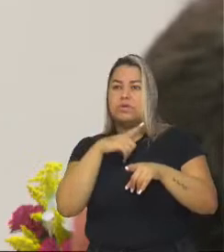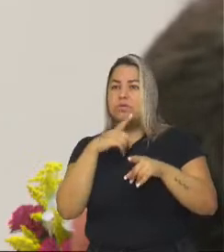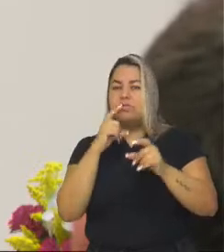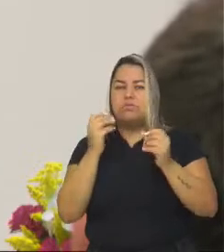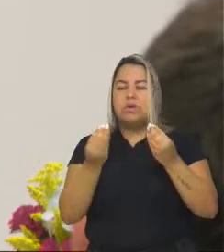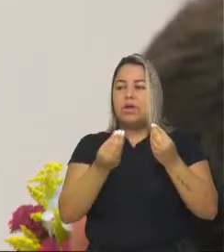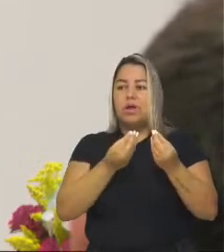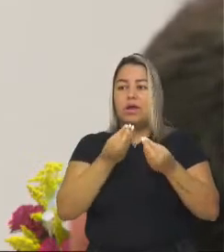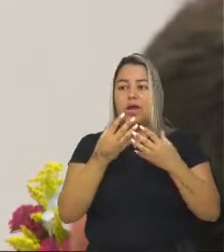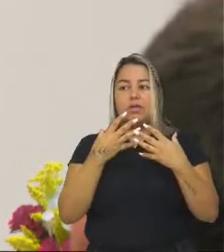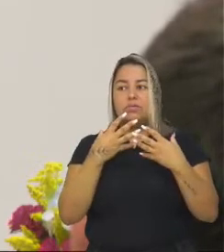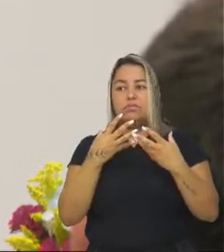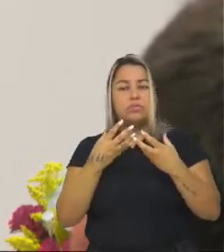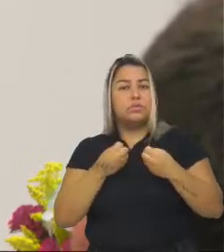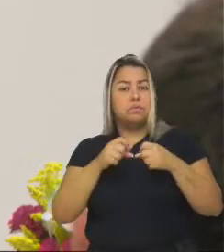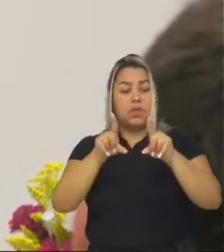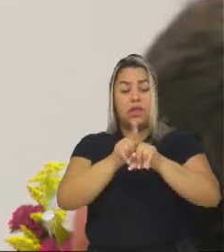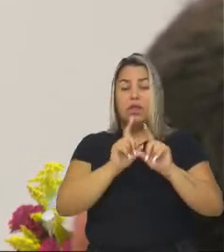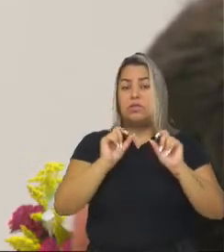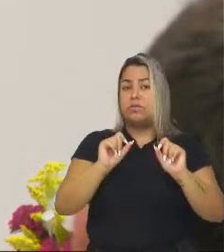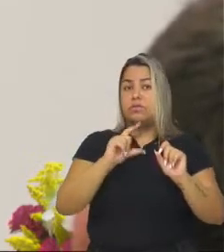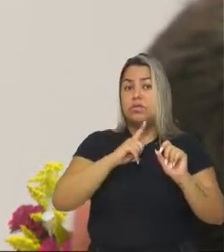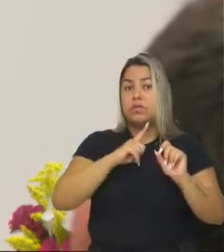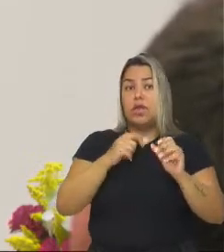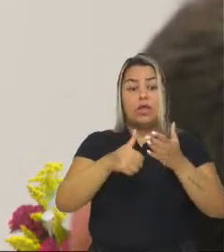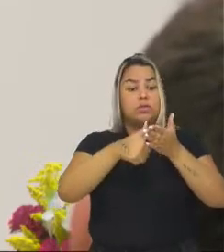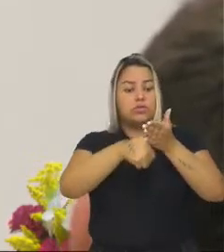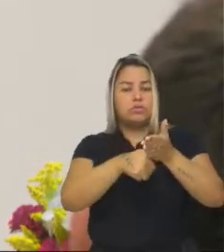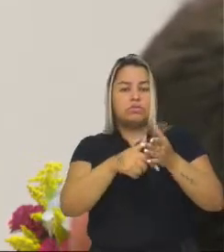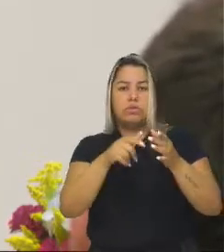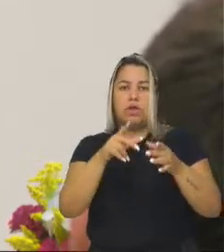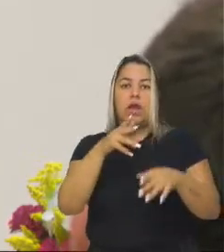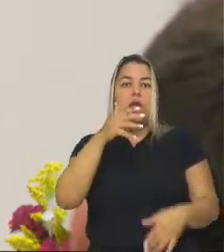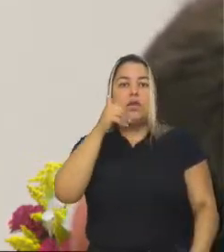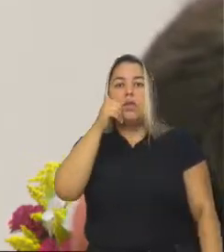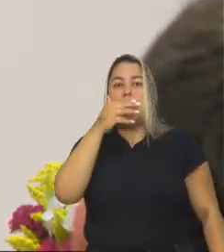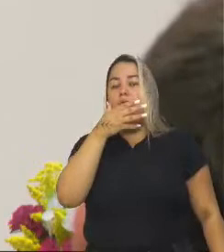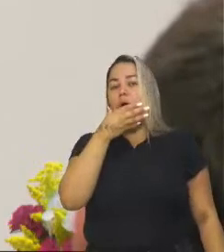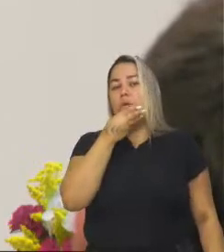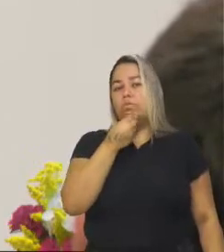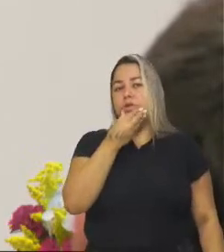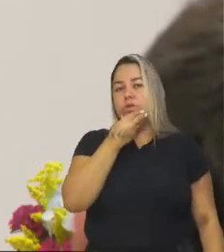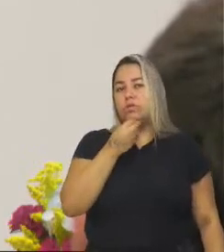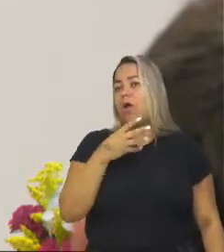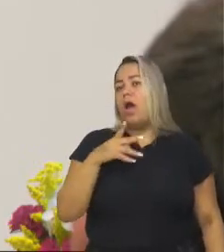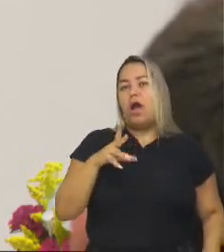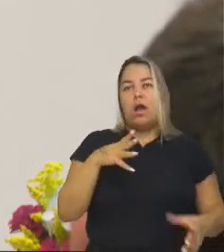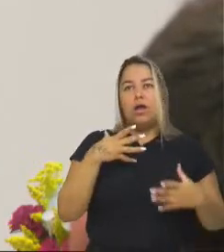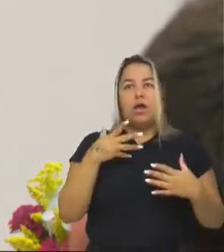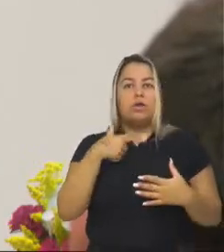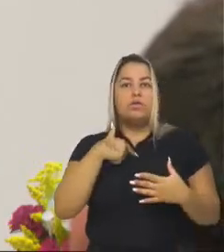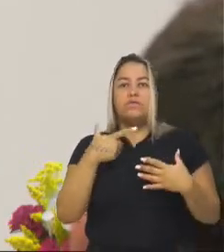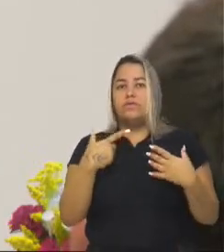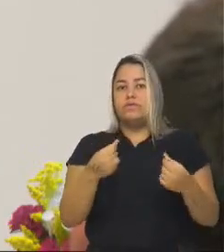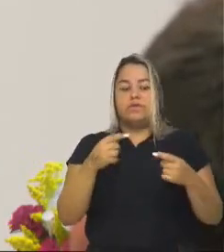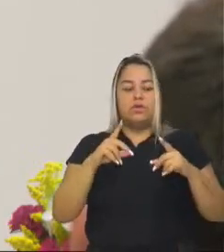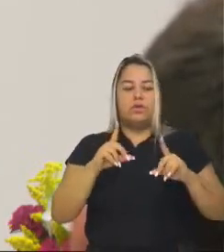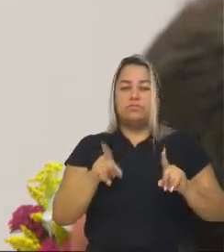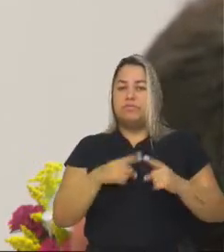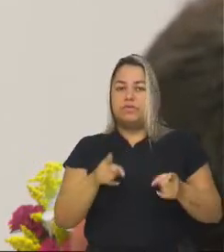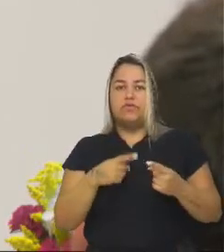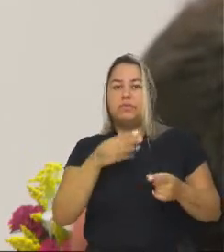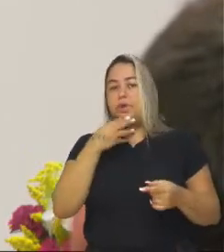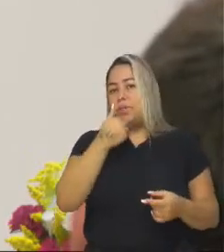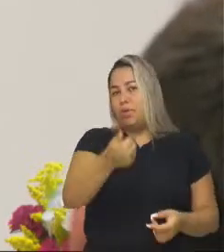essa identidade definida, ela era um menino e disse, ah, hoje eu vou ser travesti porque é tão bom, eu vou ser um homem